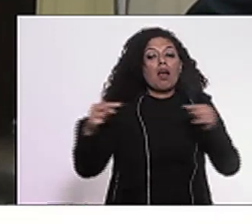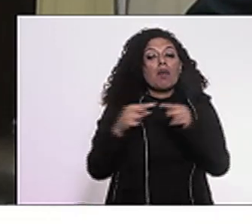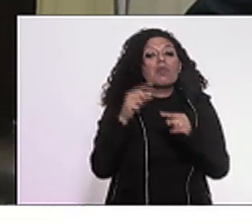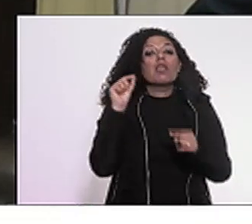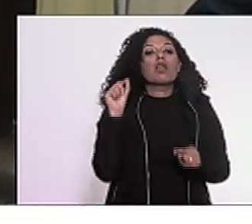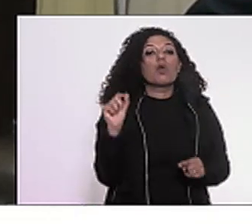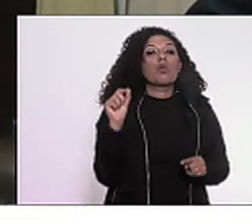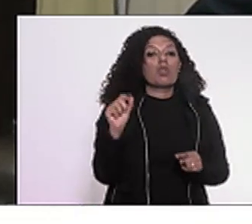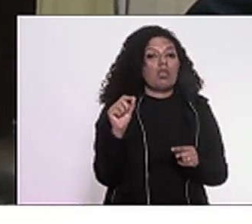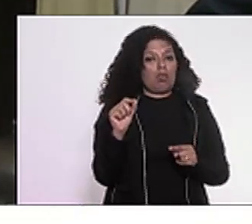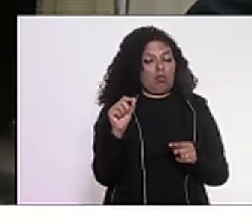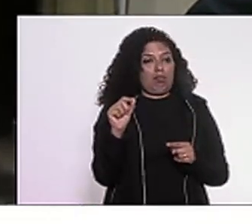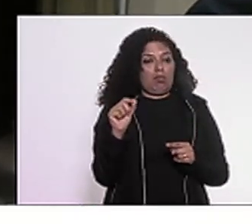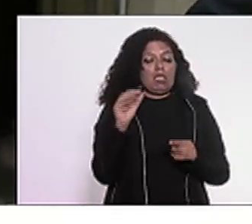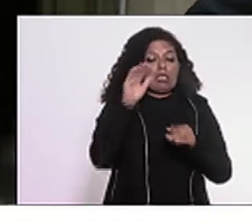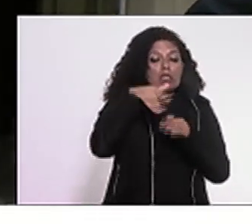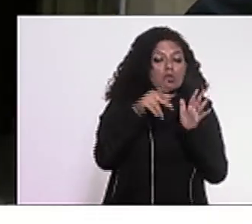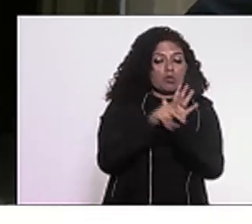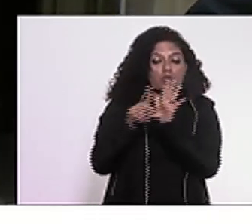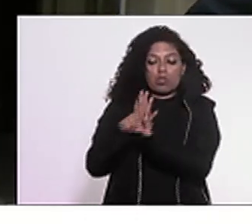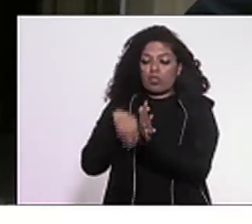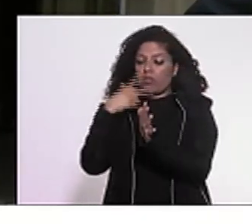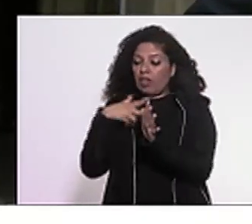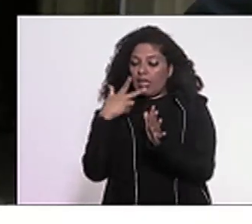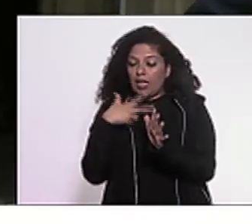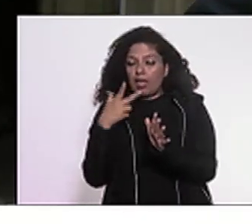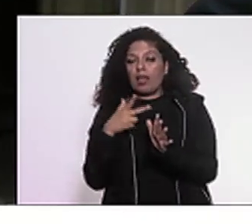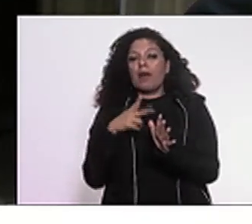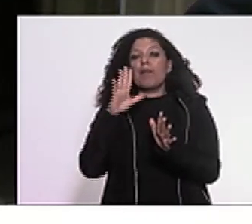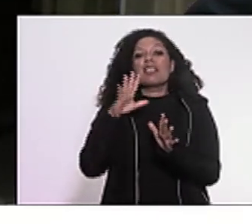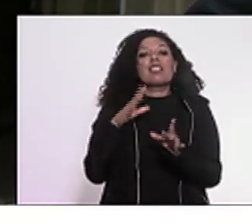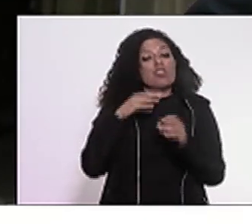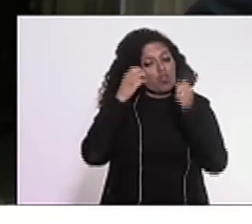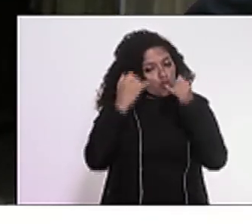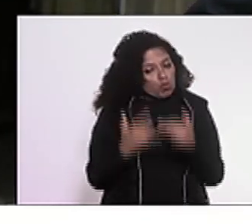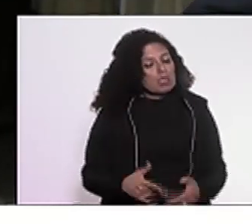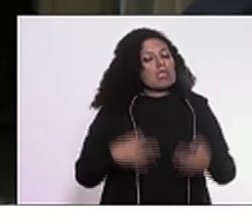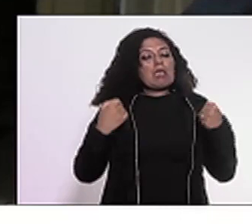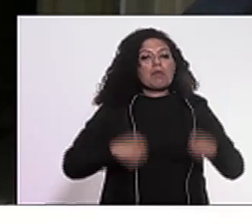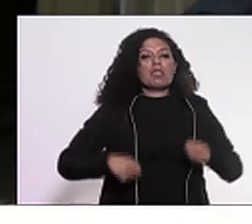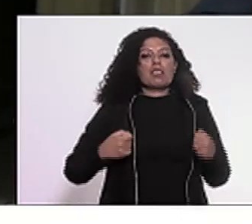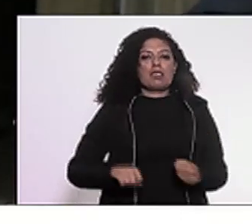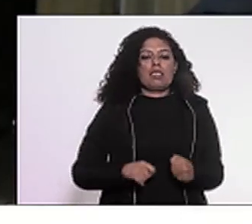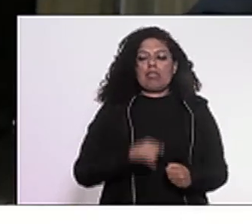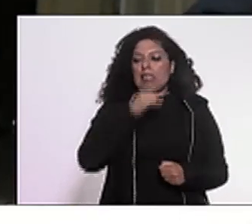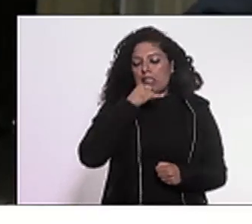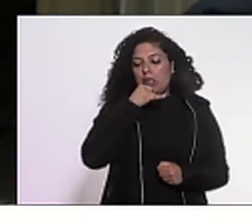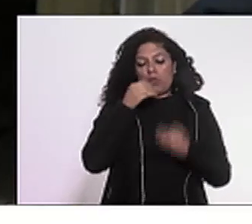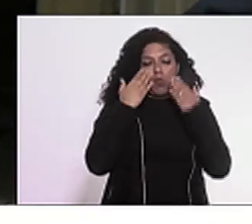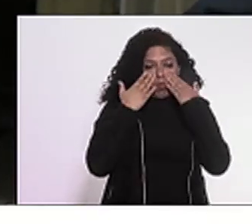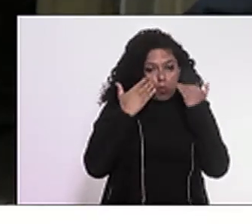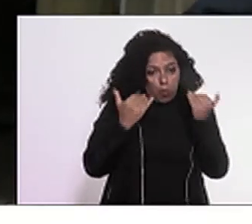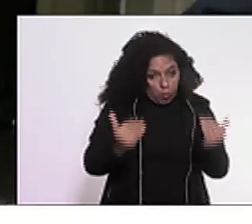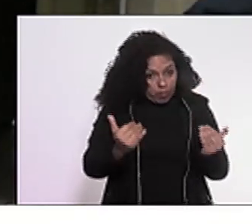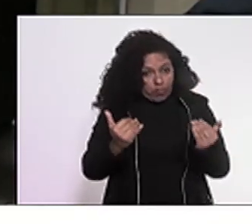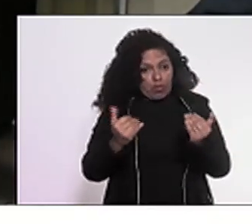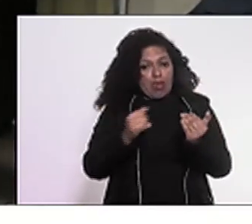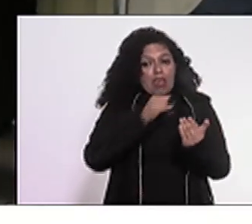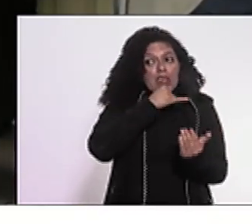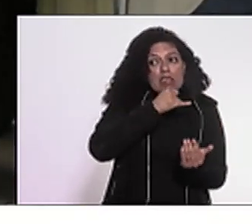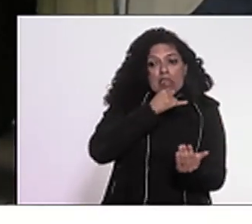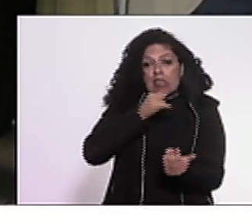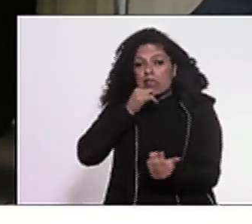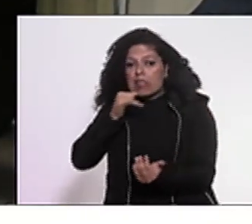aqui, mas seria importante a definição do que é assédio moral, né, trazer as situações para dentro do serviço público, o que é